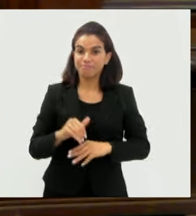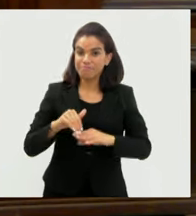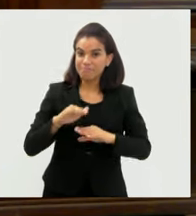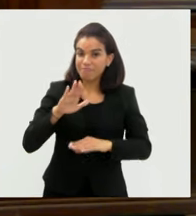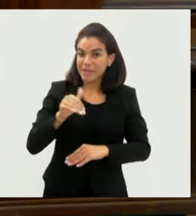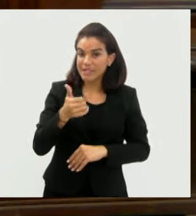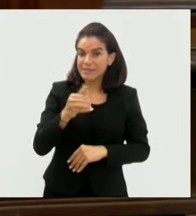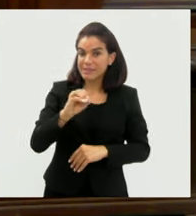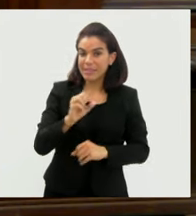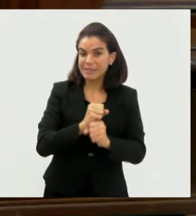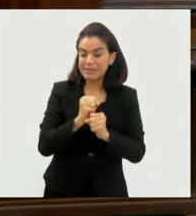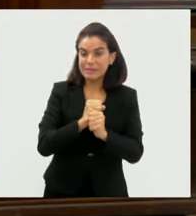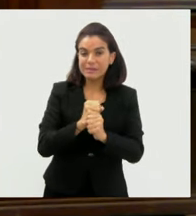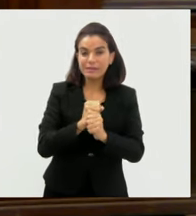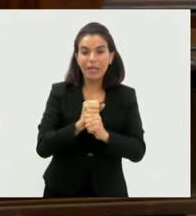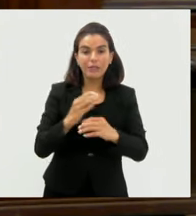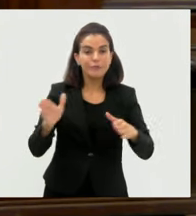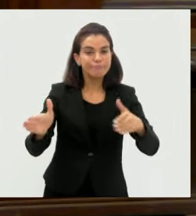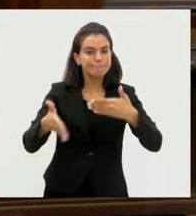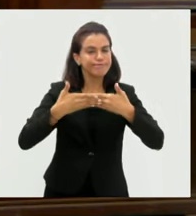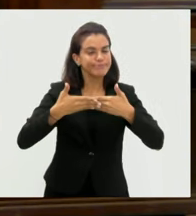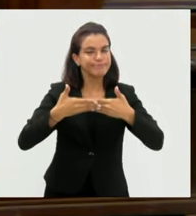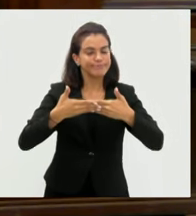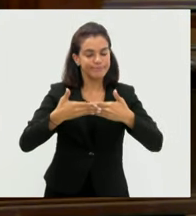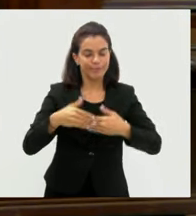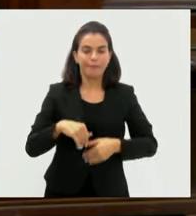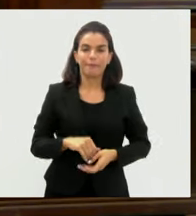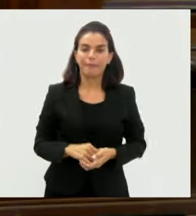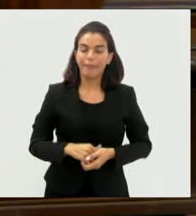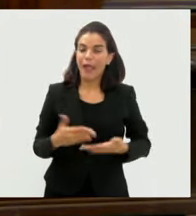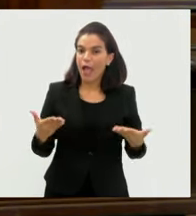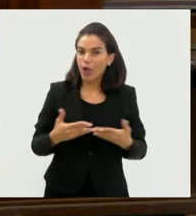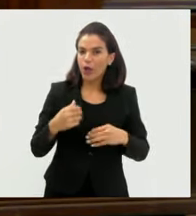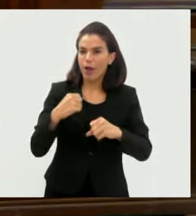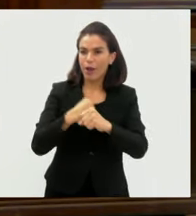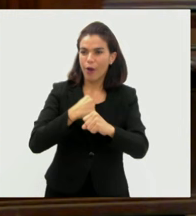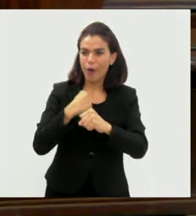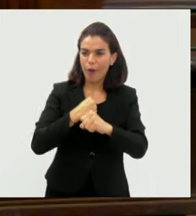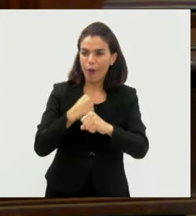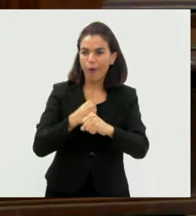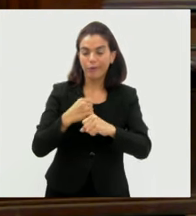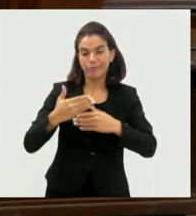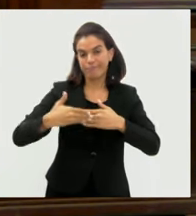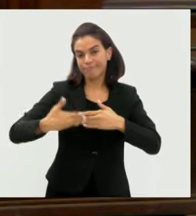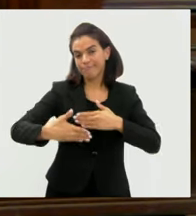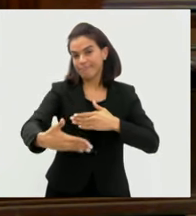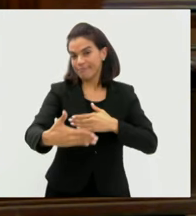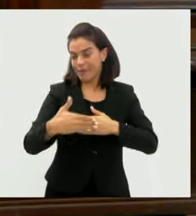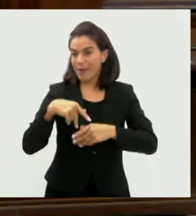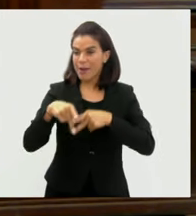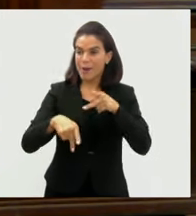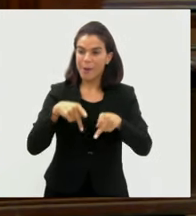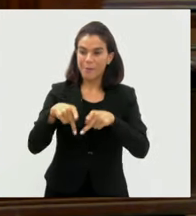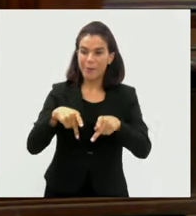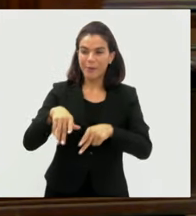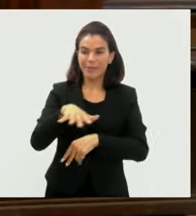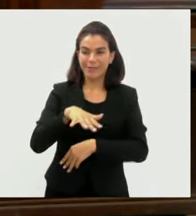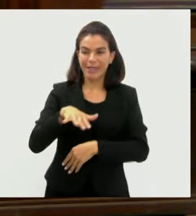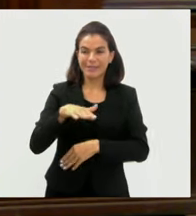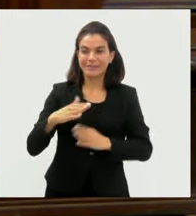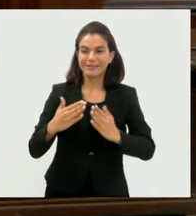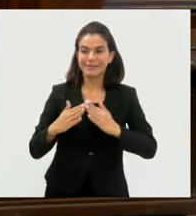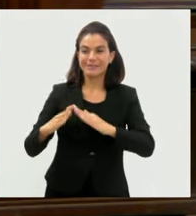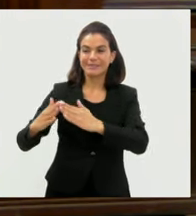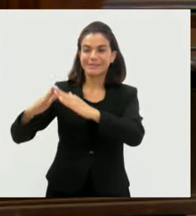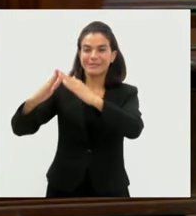seu uso. Estamos em franca obra e em breve a população da região serrana de Macaé,